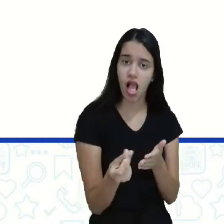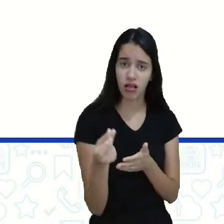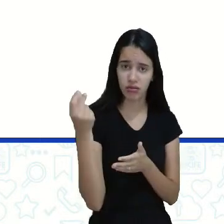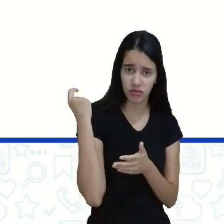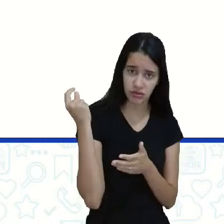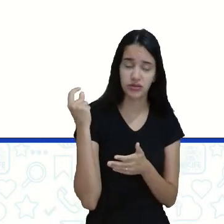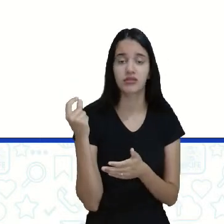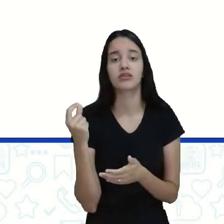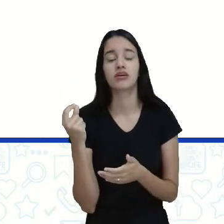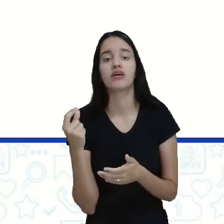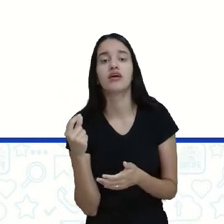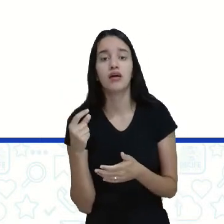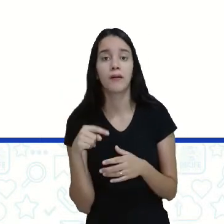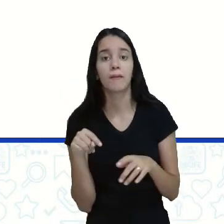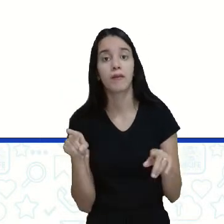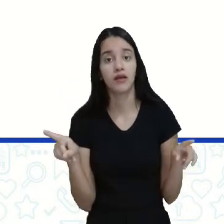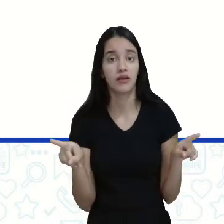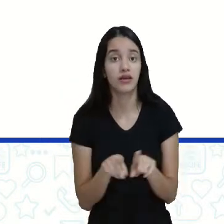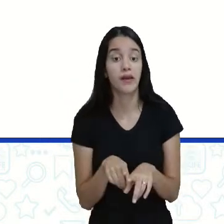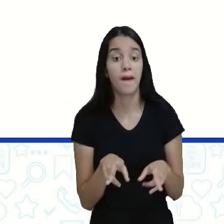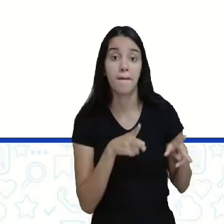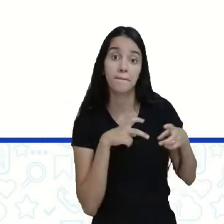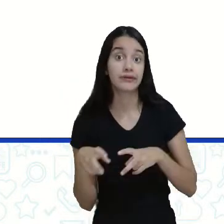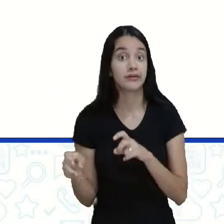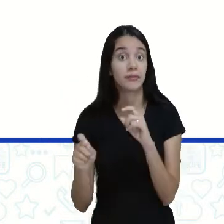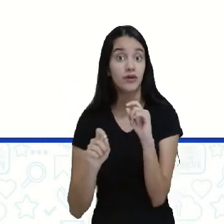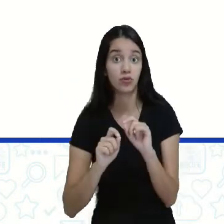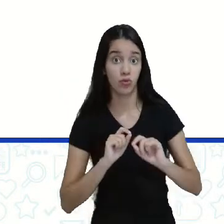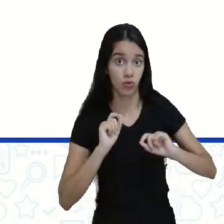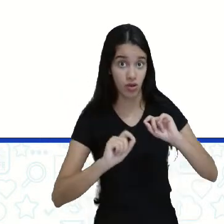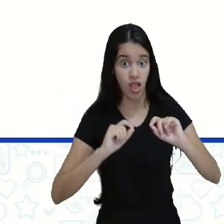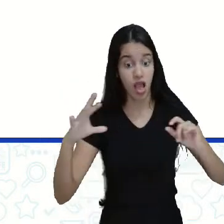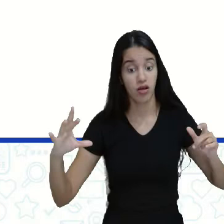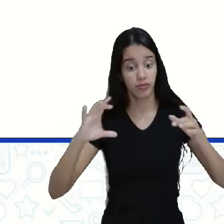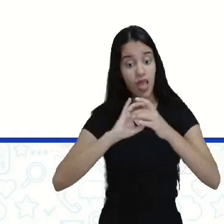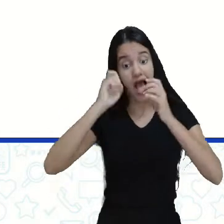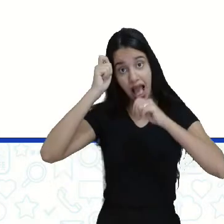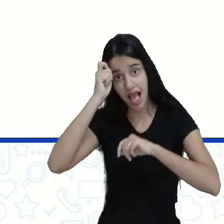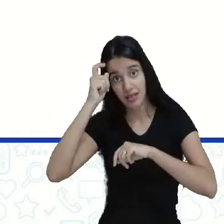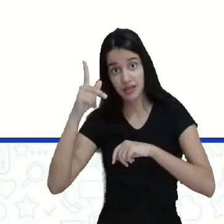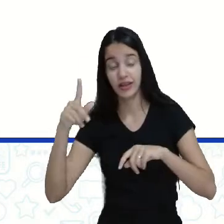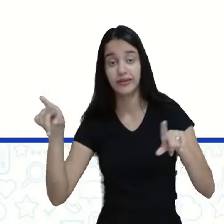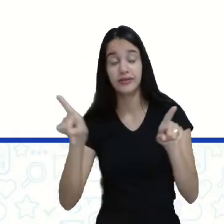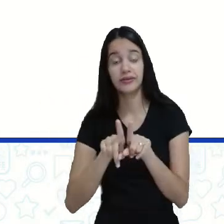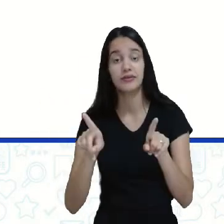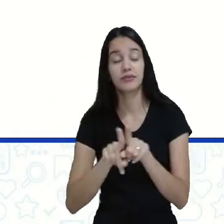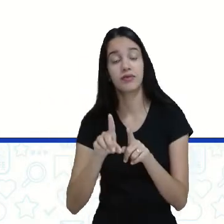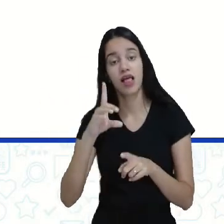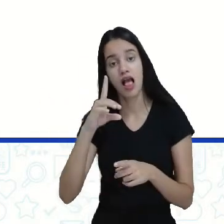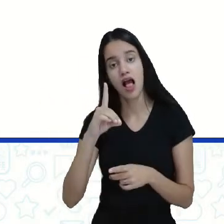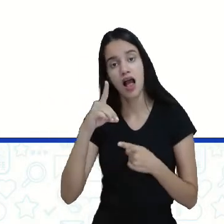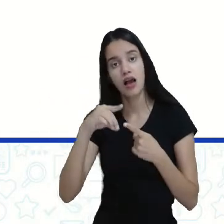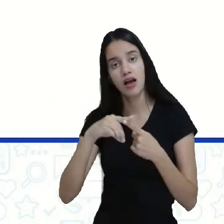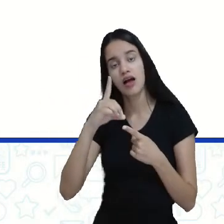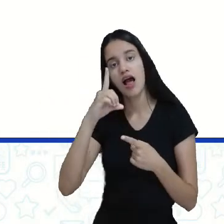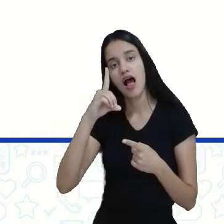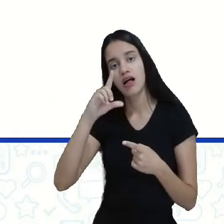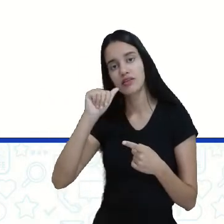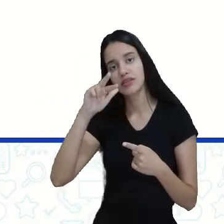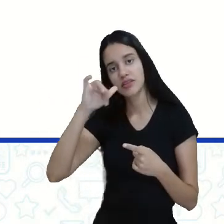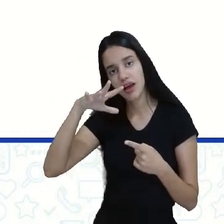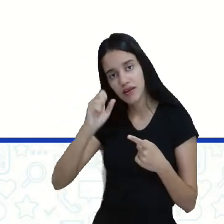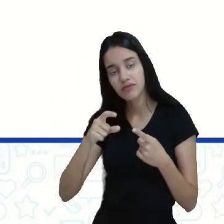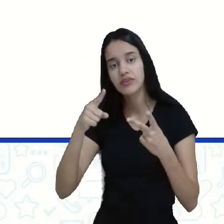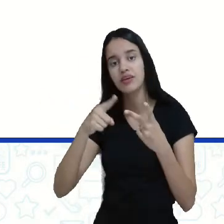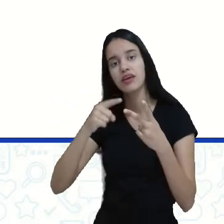e tudo mais, e terminaram aliando aí as ideias de Darwin com as ideias de Mendel, tá certo? E a